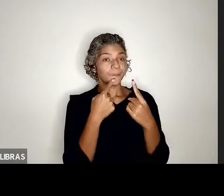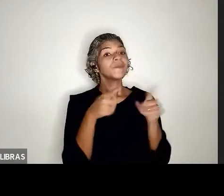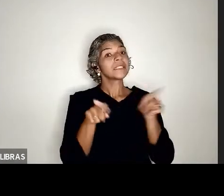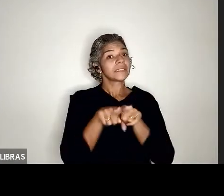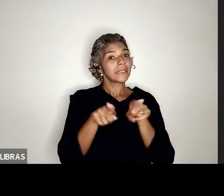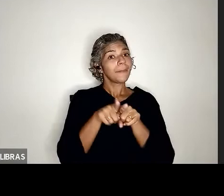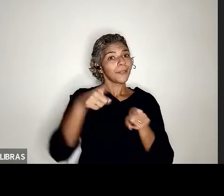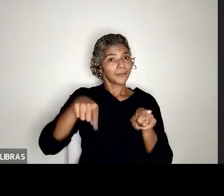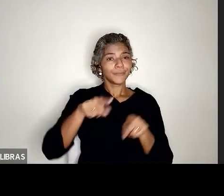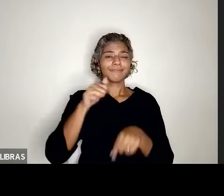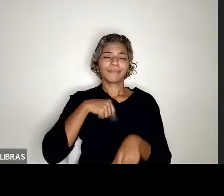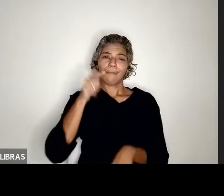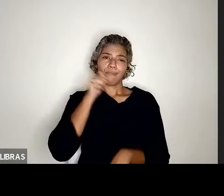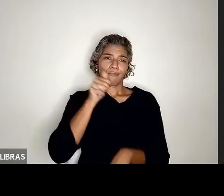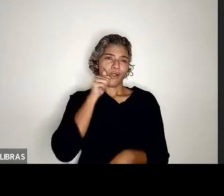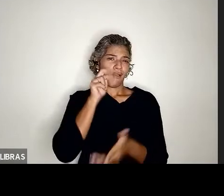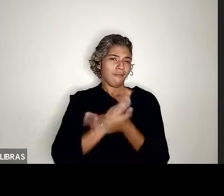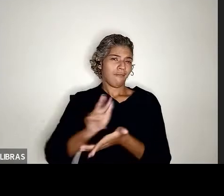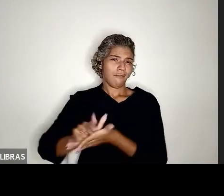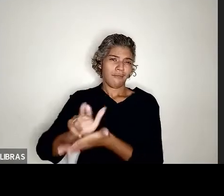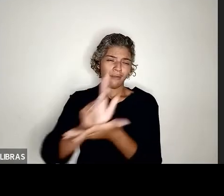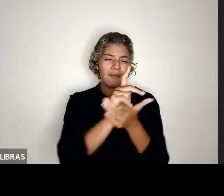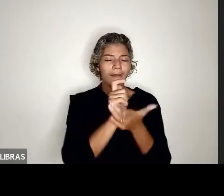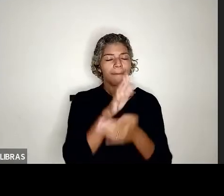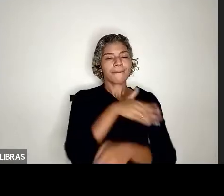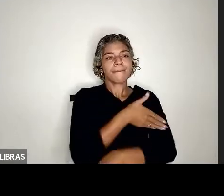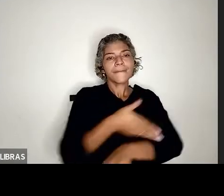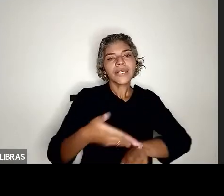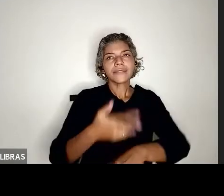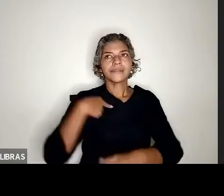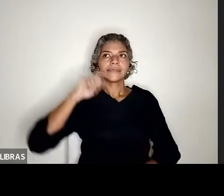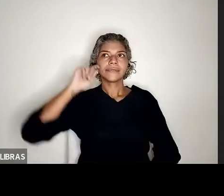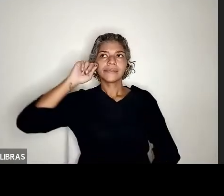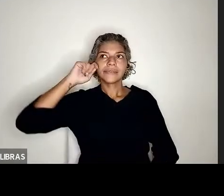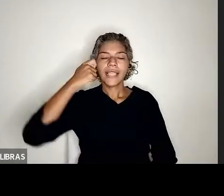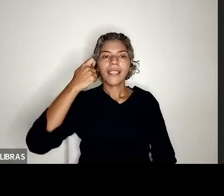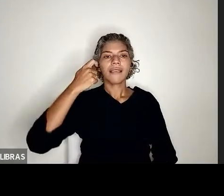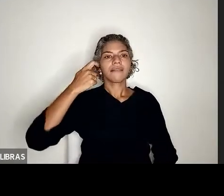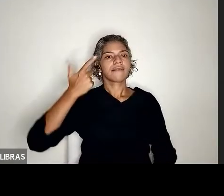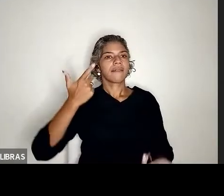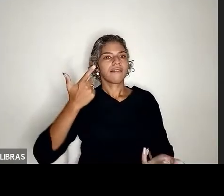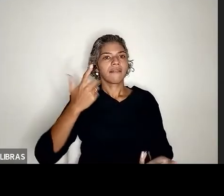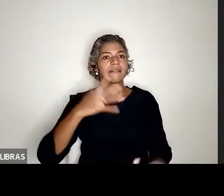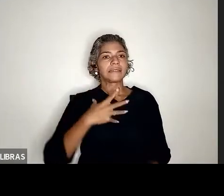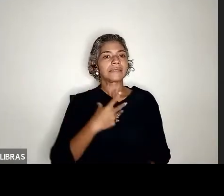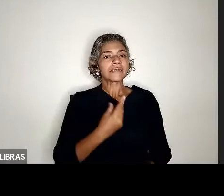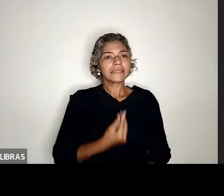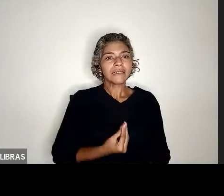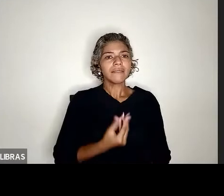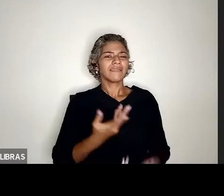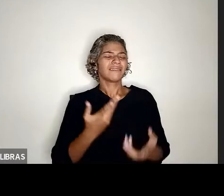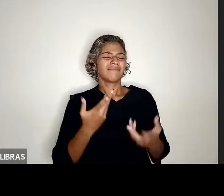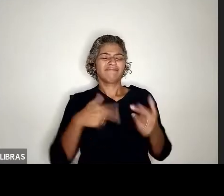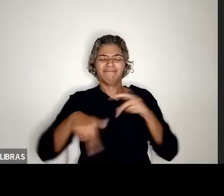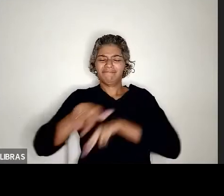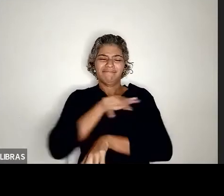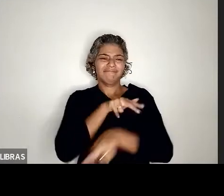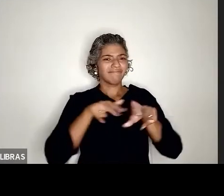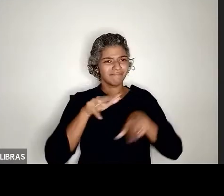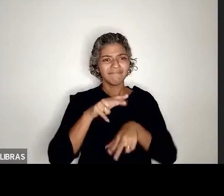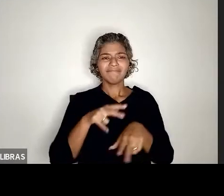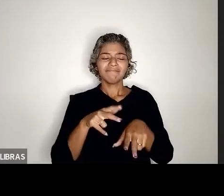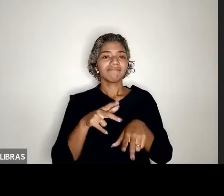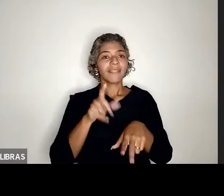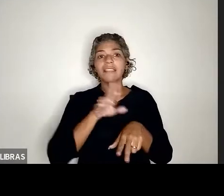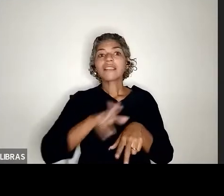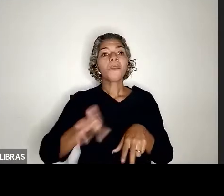mulheres negras, mulheres indígenas, mulheres trans, enfim, um pouco como é que a gente dá conta, porque isso não é simples. E